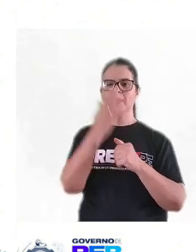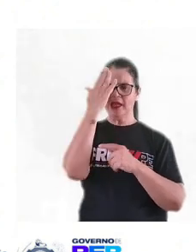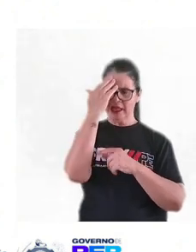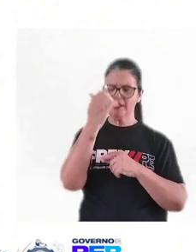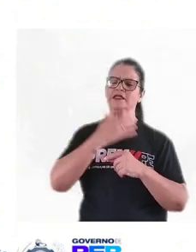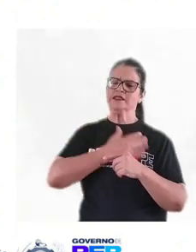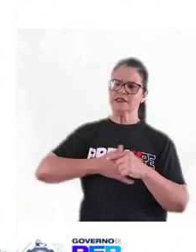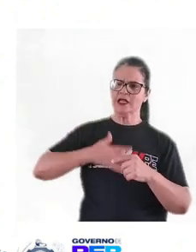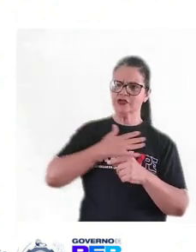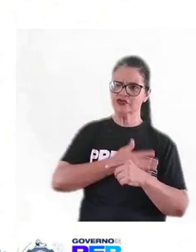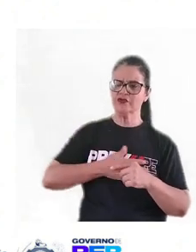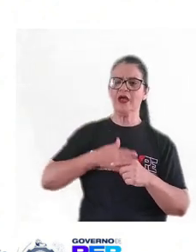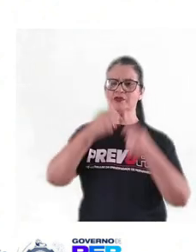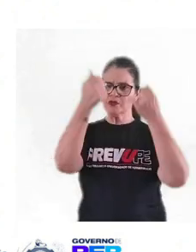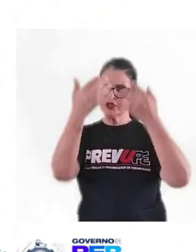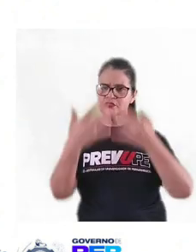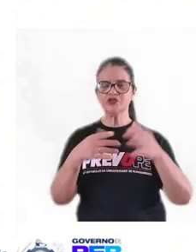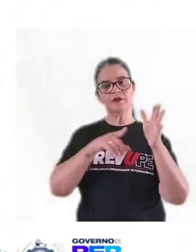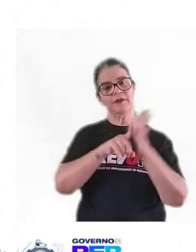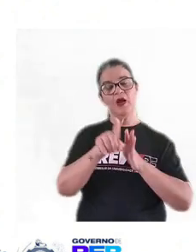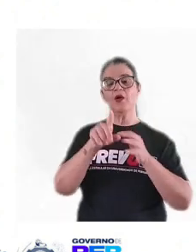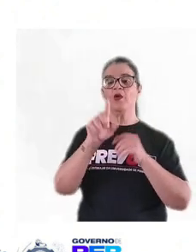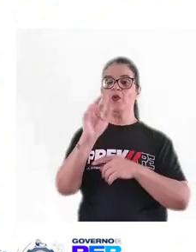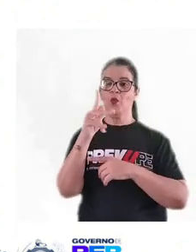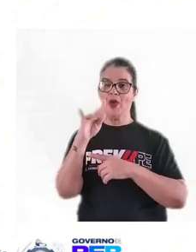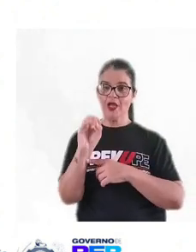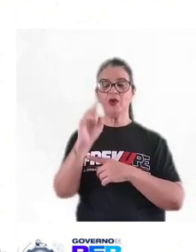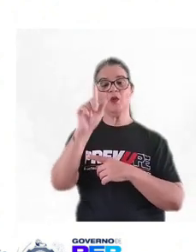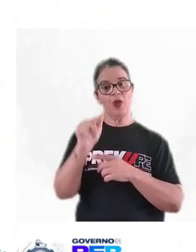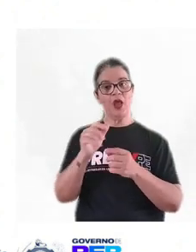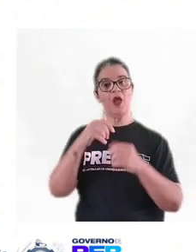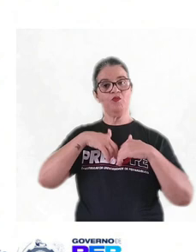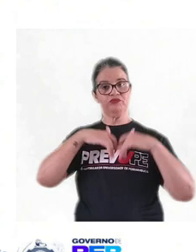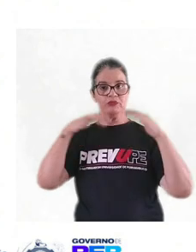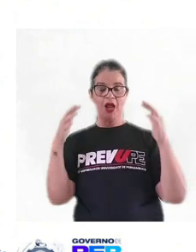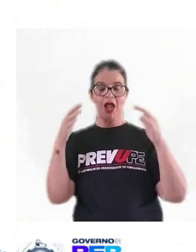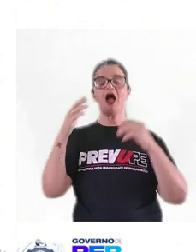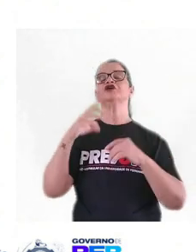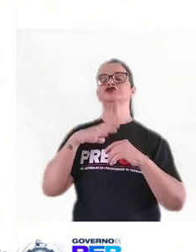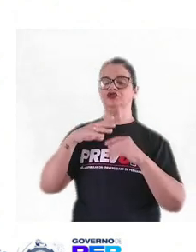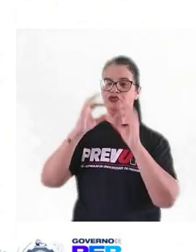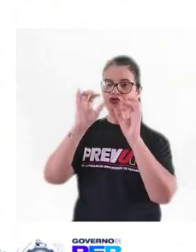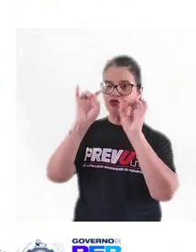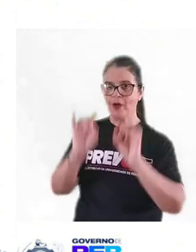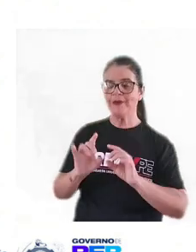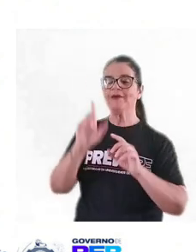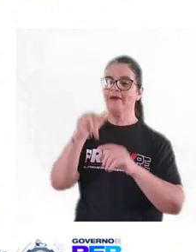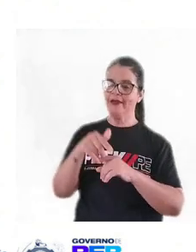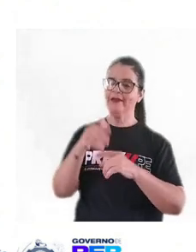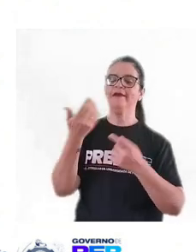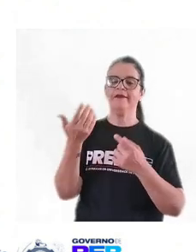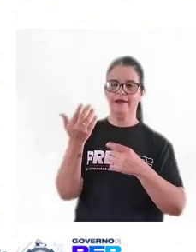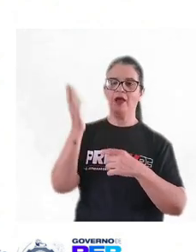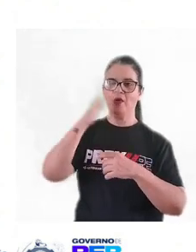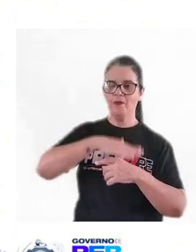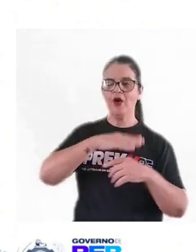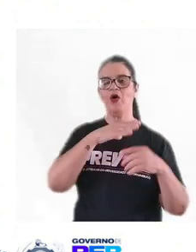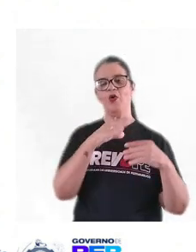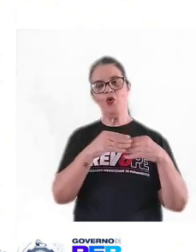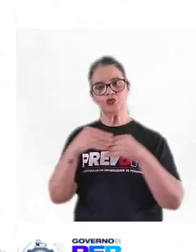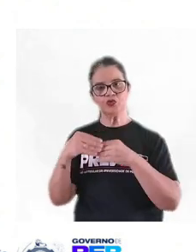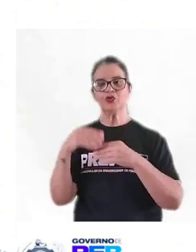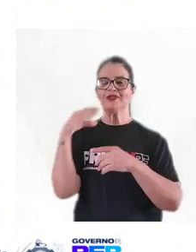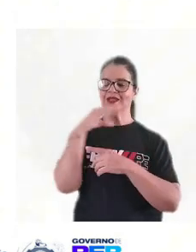satisfaz o que é dito na questão o hélio é gás nobre ele é um mau condutor de calor e de eletricidade por ser um gás